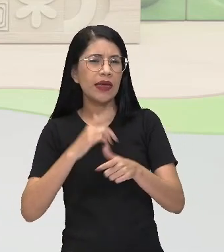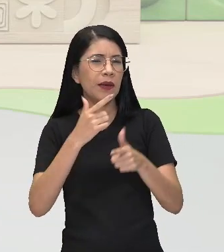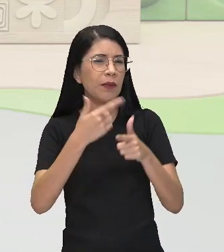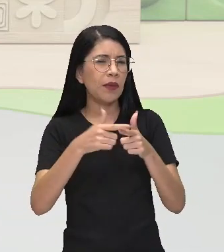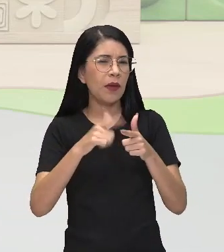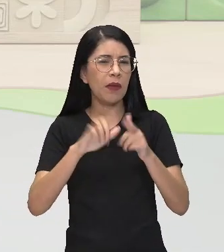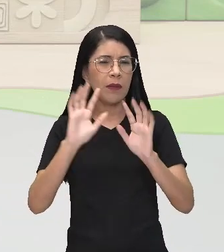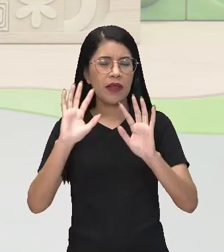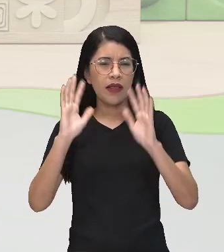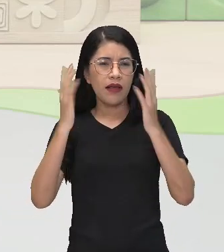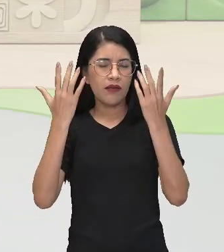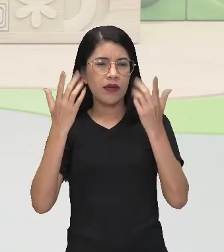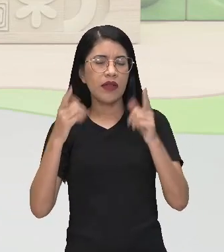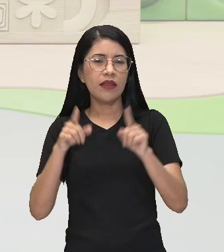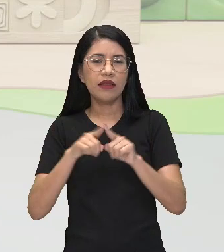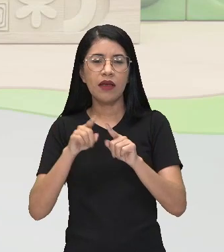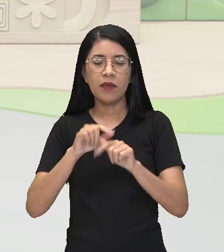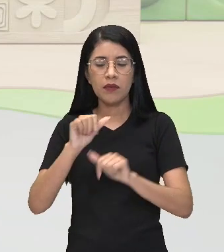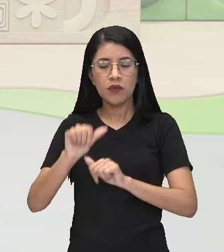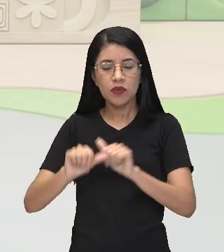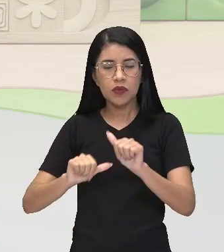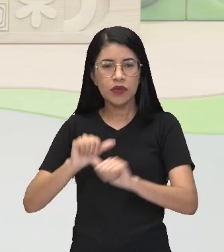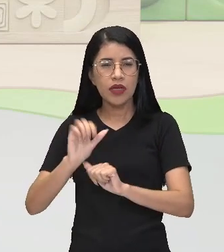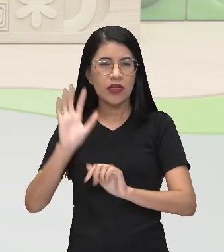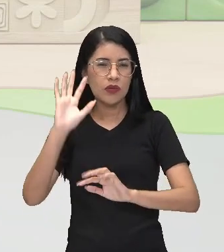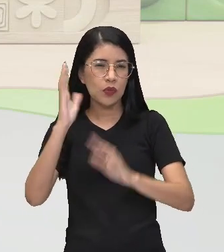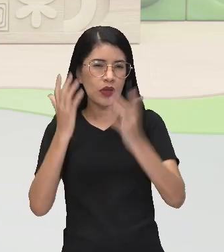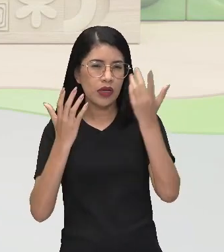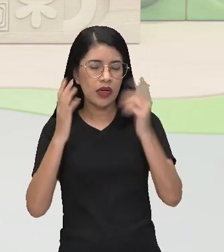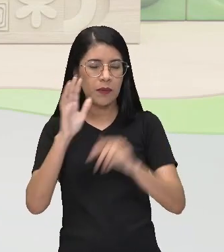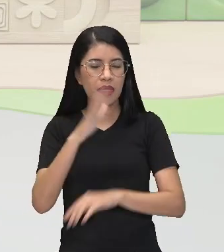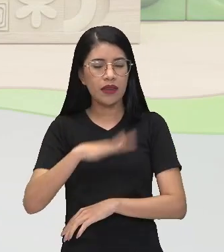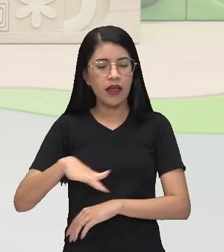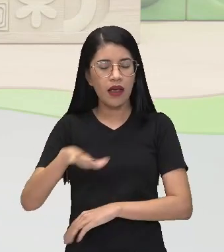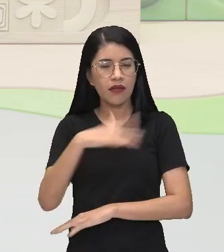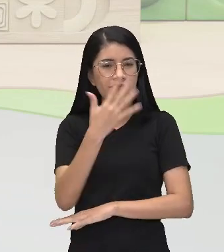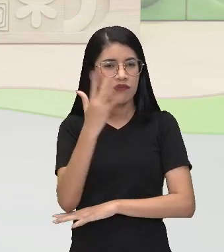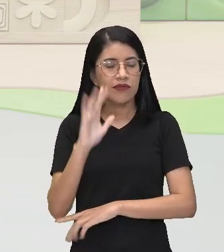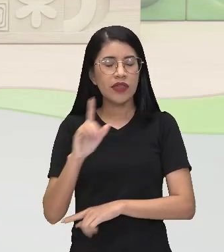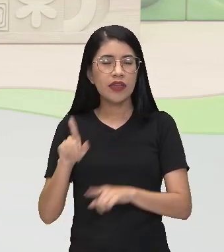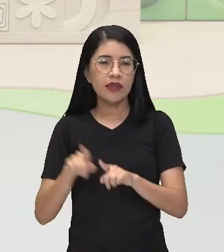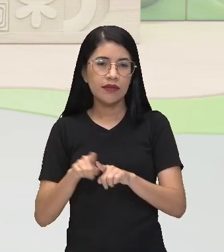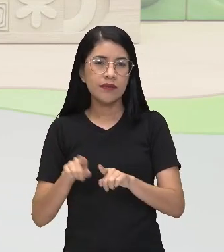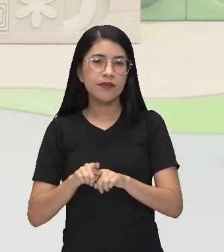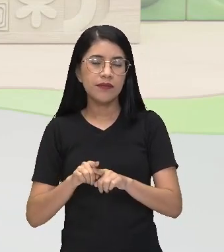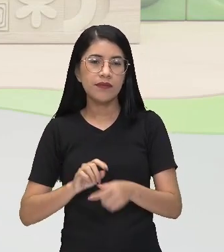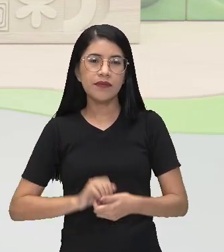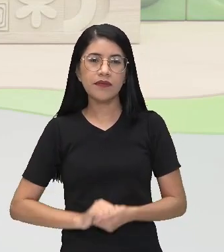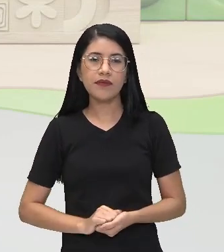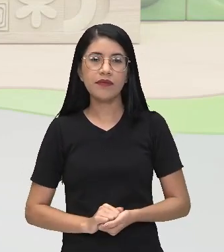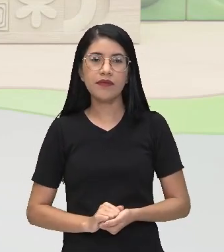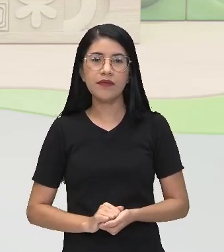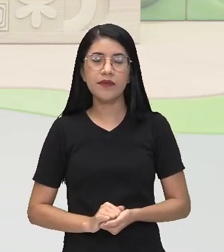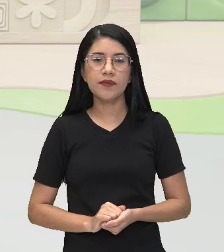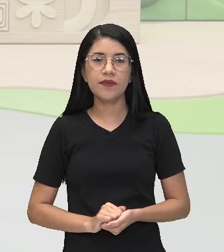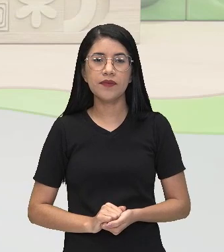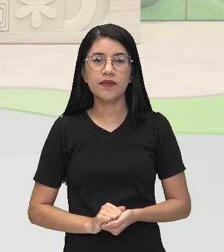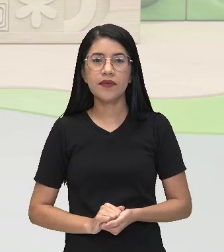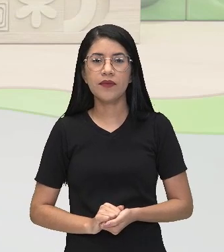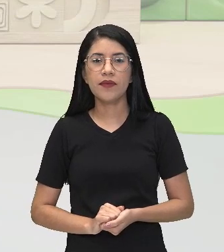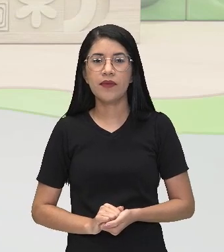muitas alterações ambientais, mudanças climáticas,